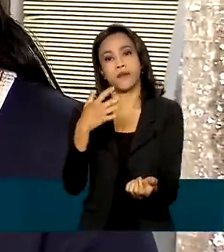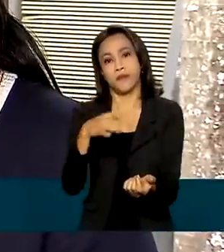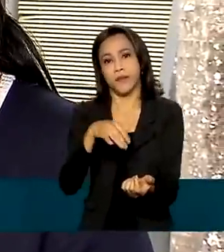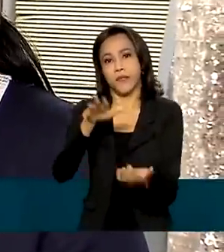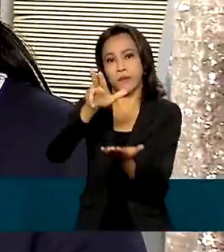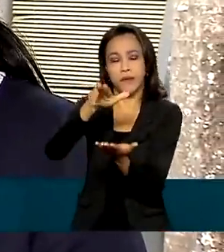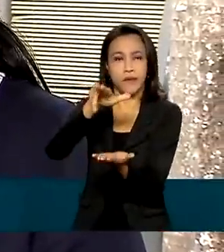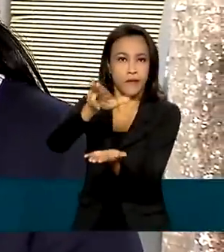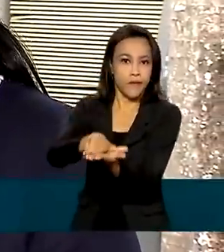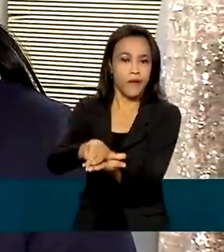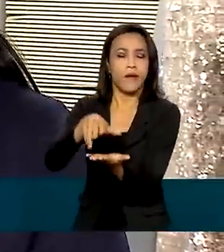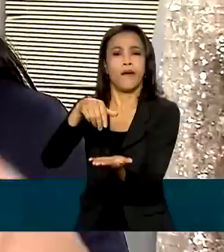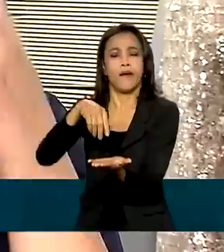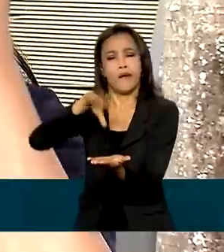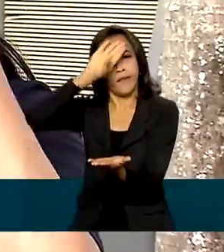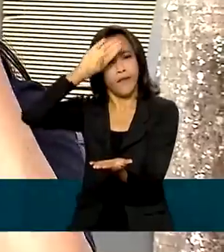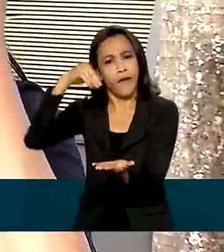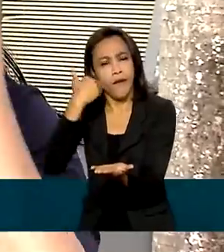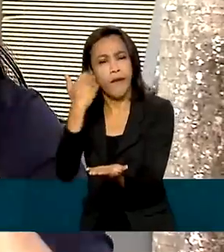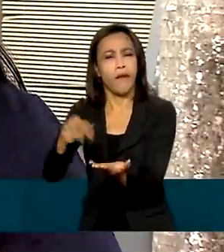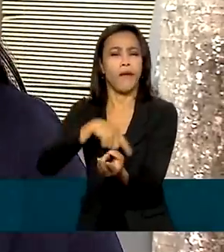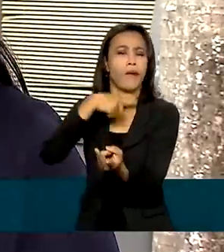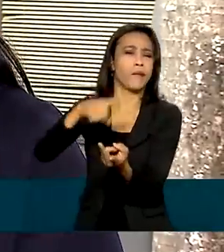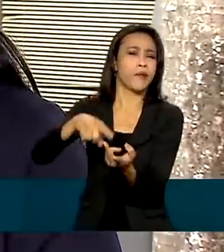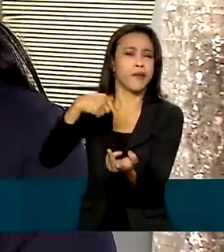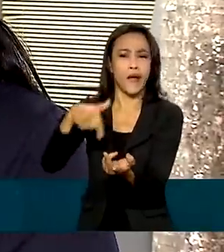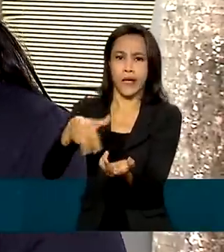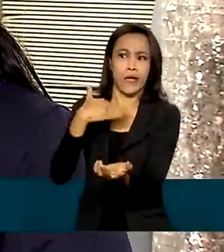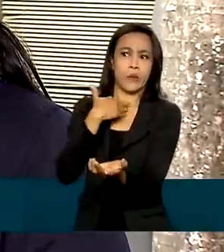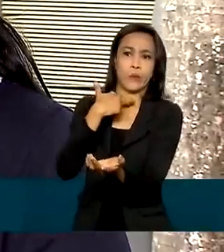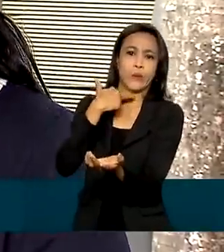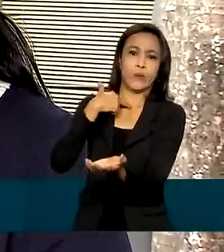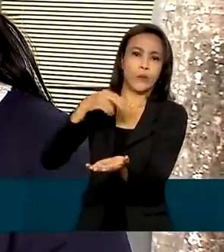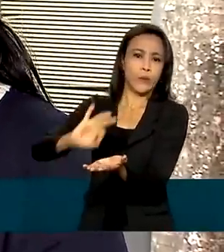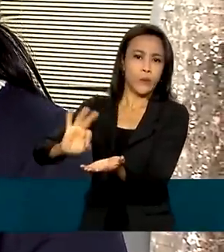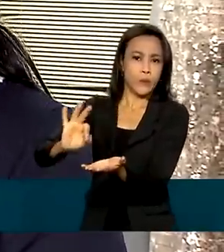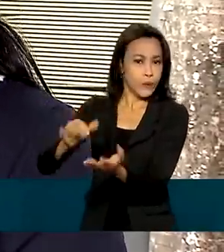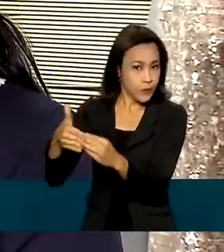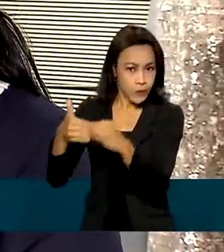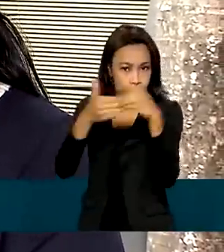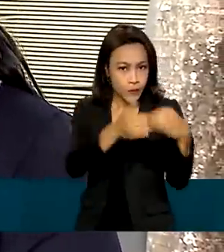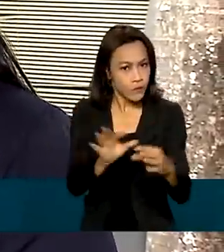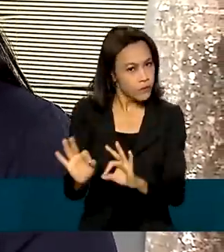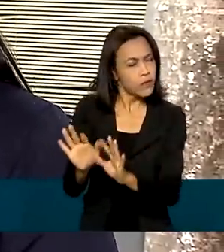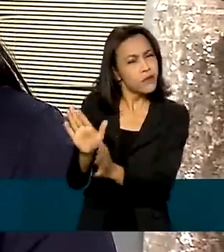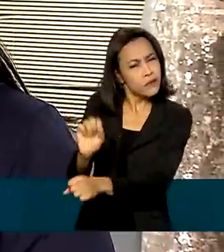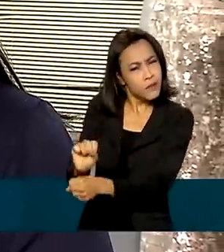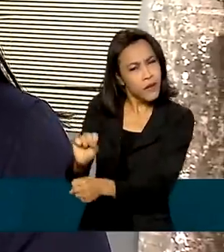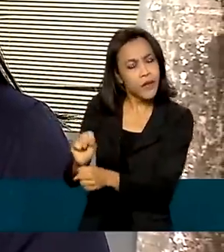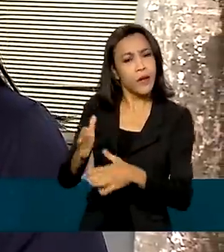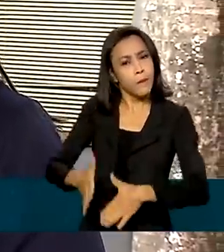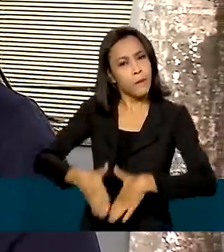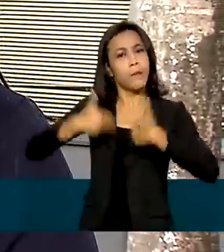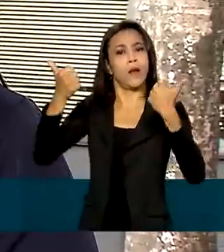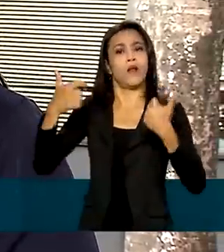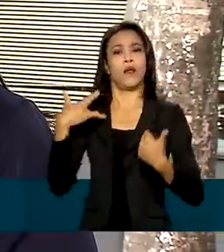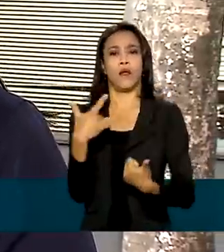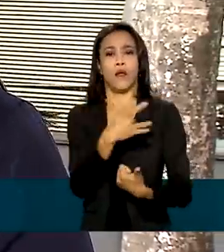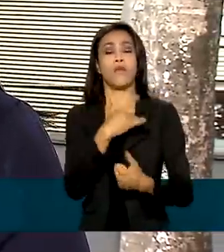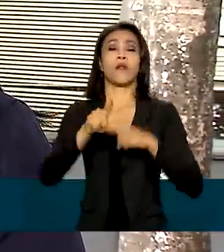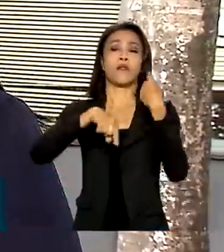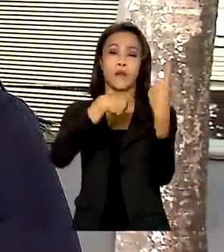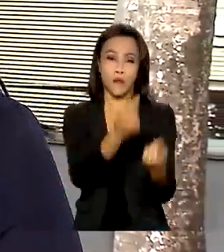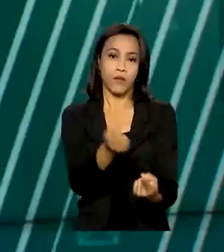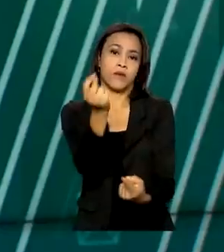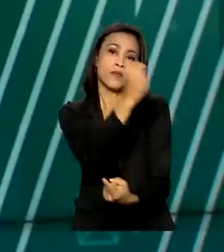com quadro febril né que está com uma doença em atividade essas crianças elas devem esperar melhora do quadro para